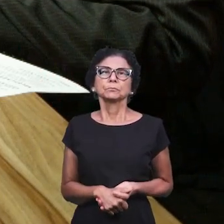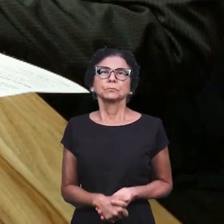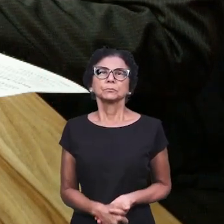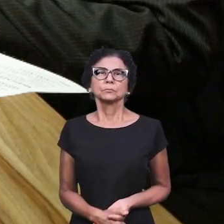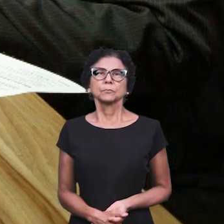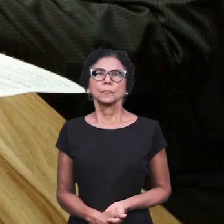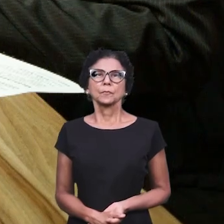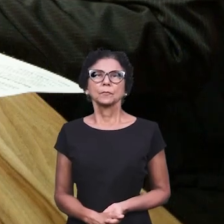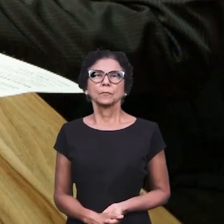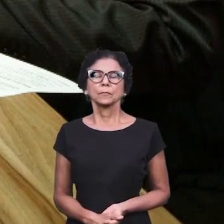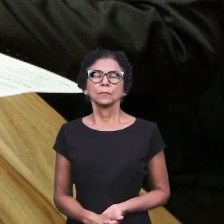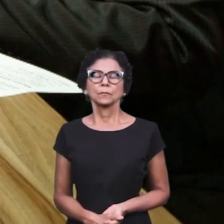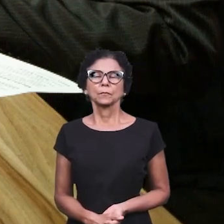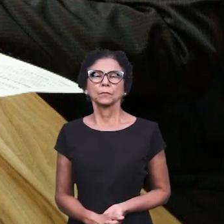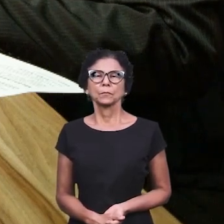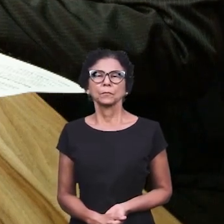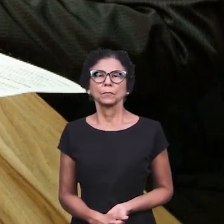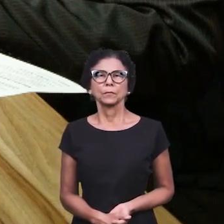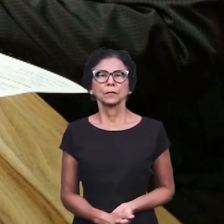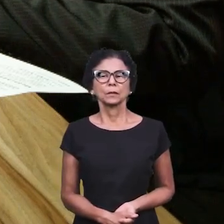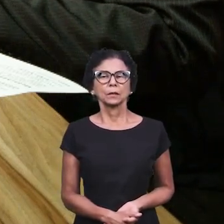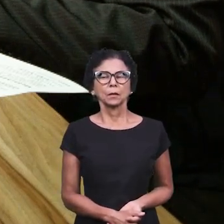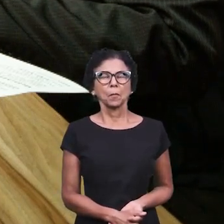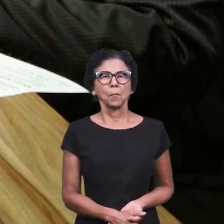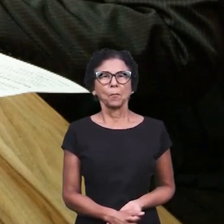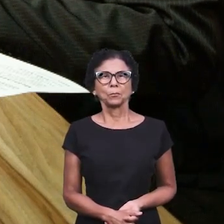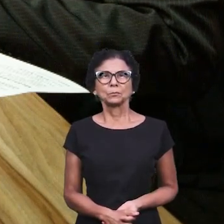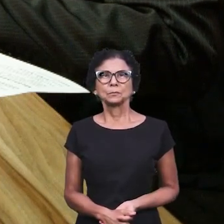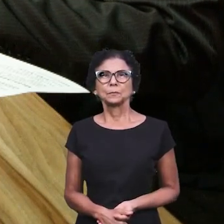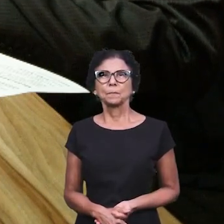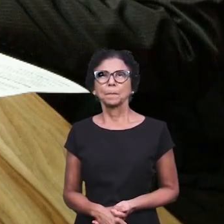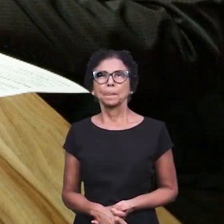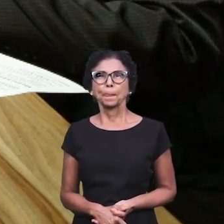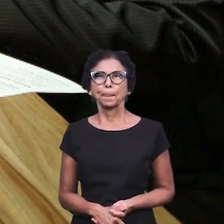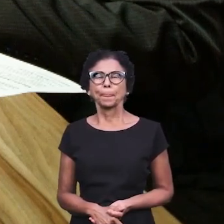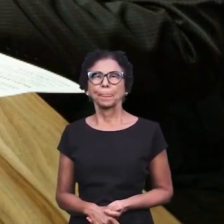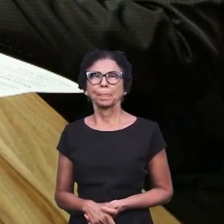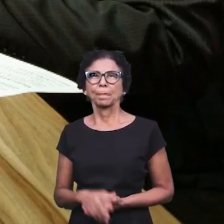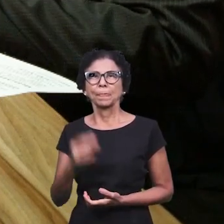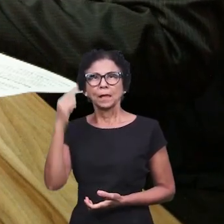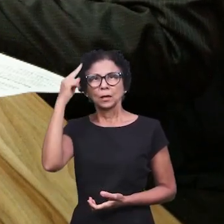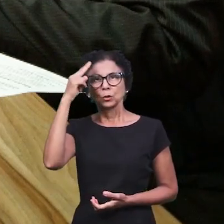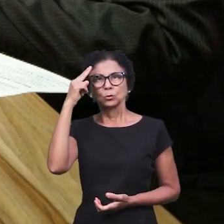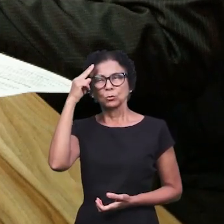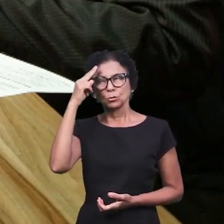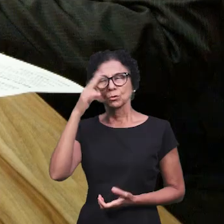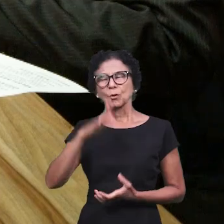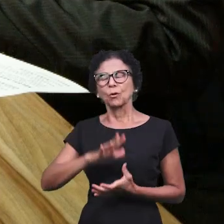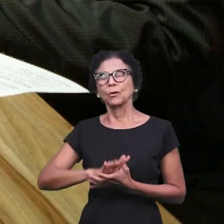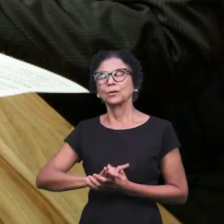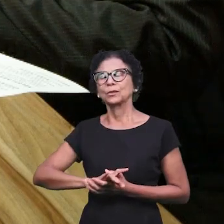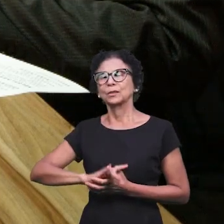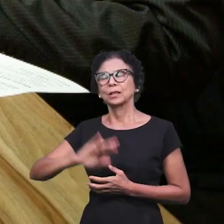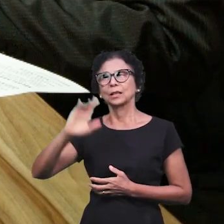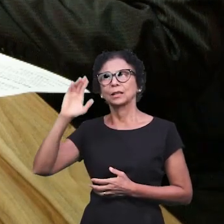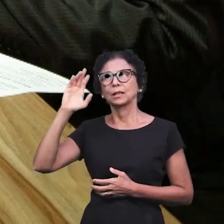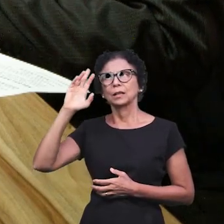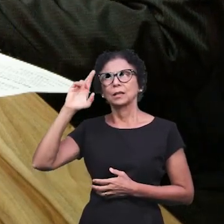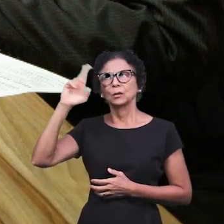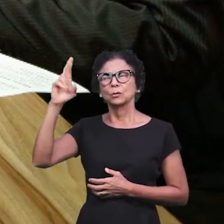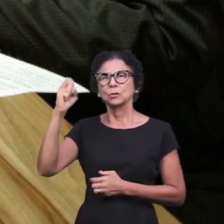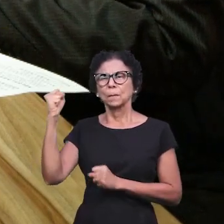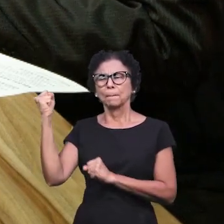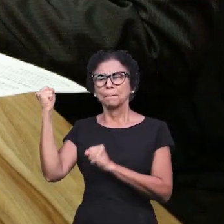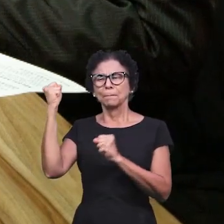Que o Senhor ali, falando com você, né? Queria falar que o quanto o Senhor é poderoso, eu te procurava, eu percebi,